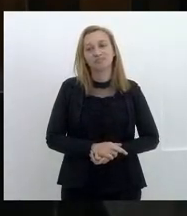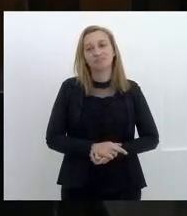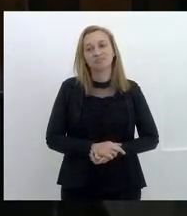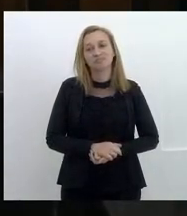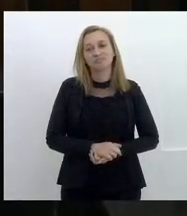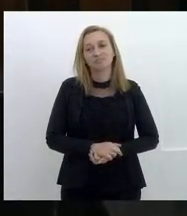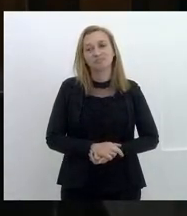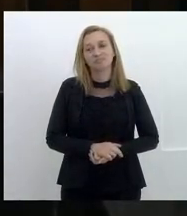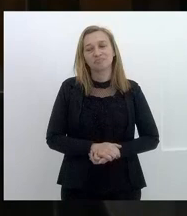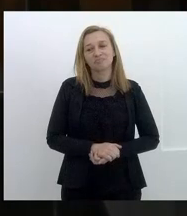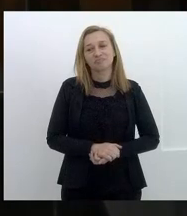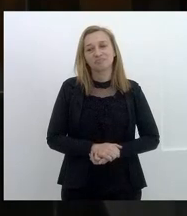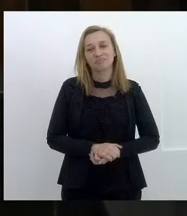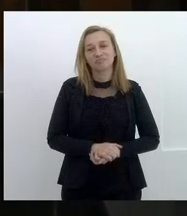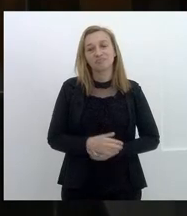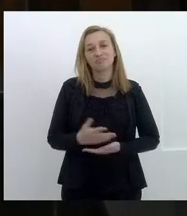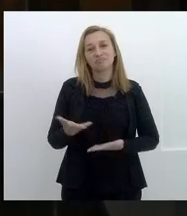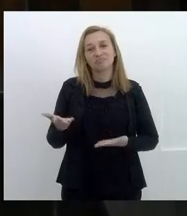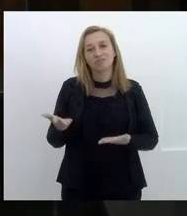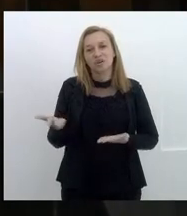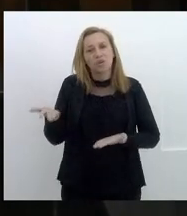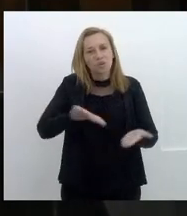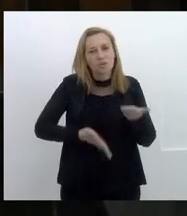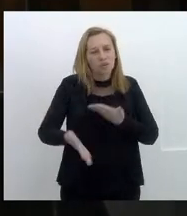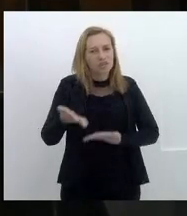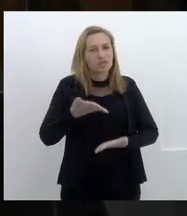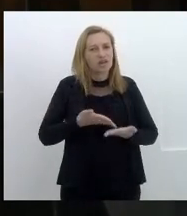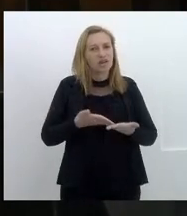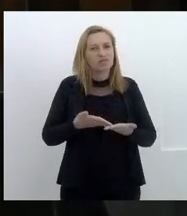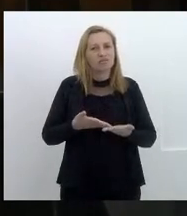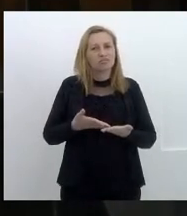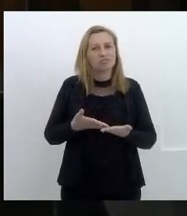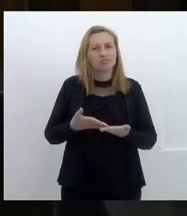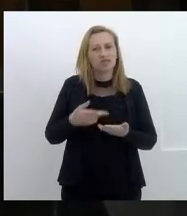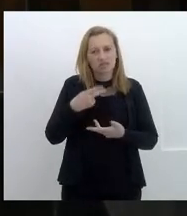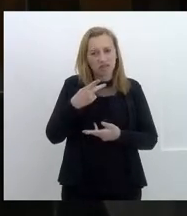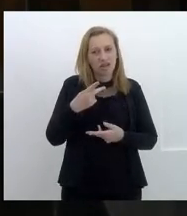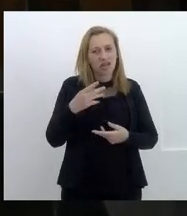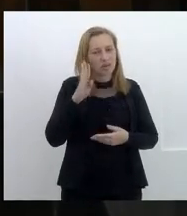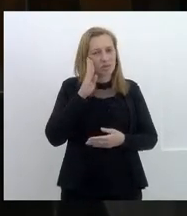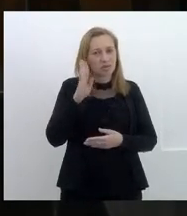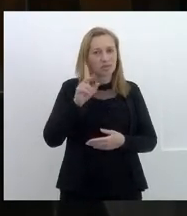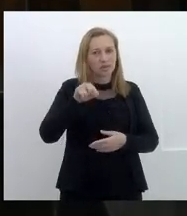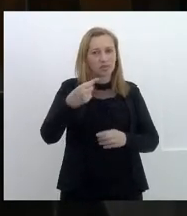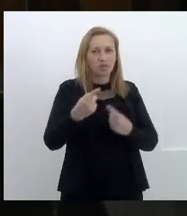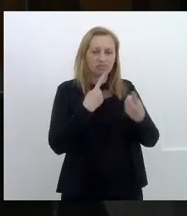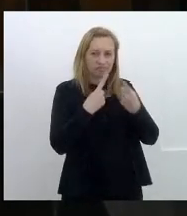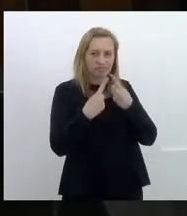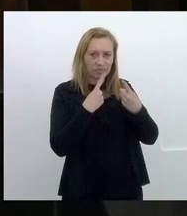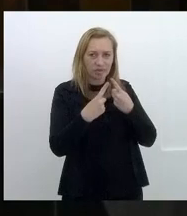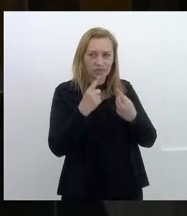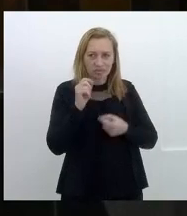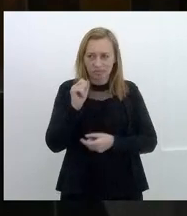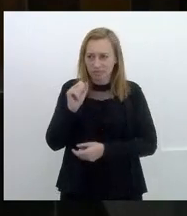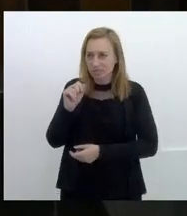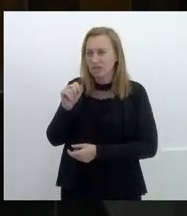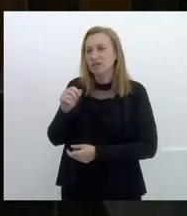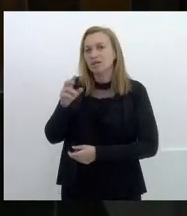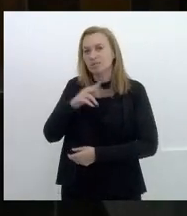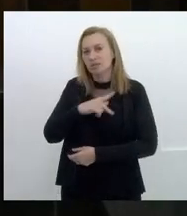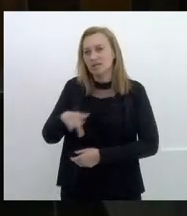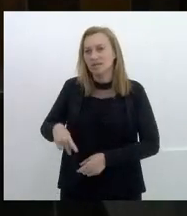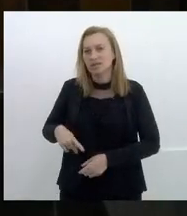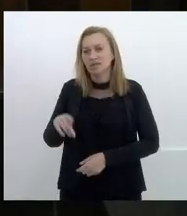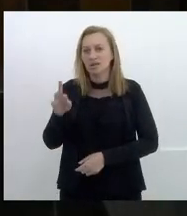lugar compartilhar um questionamento para minha matricial para em seguida entrar no debate presidencial orelhano